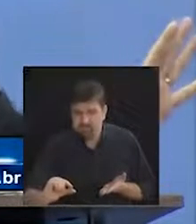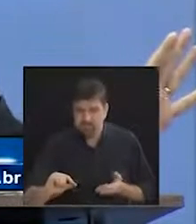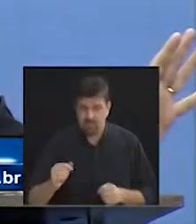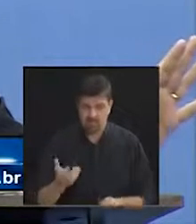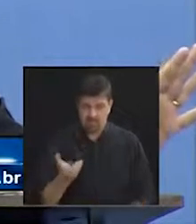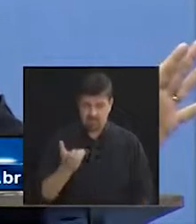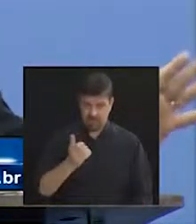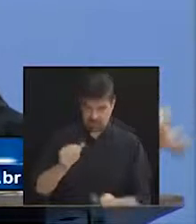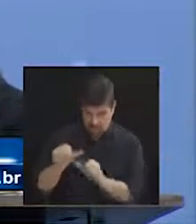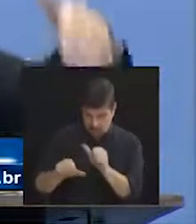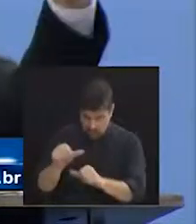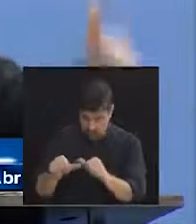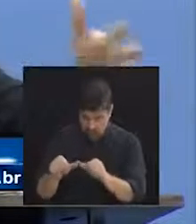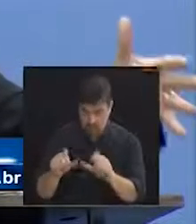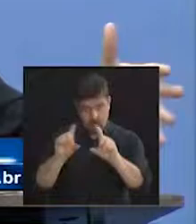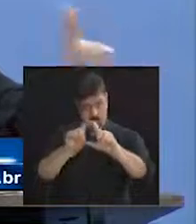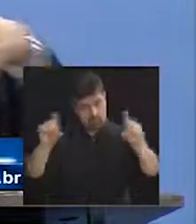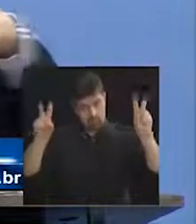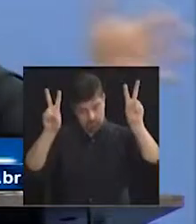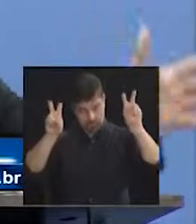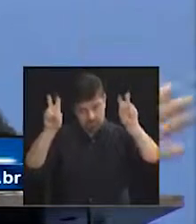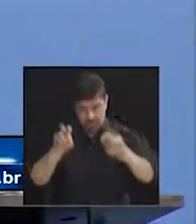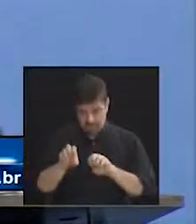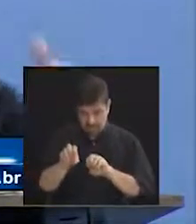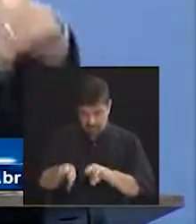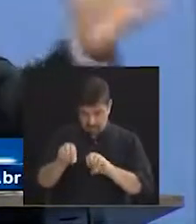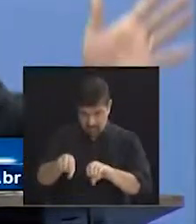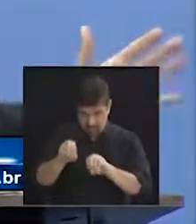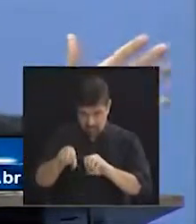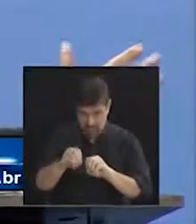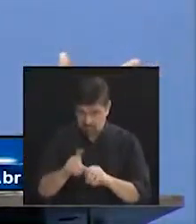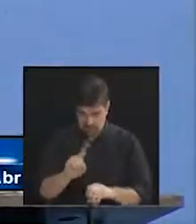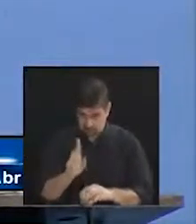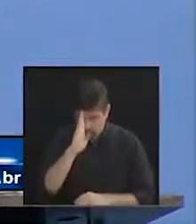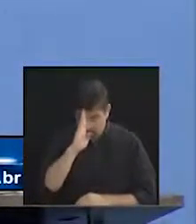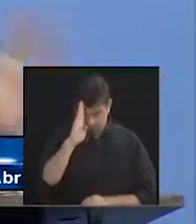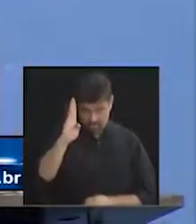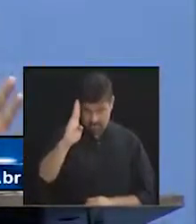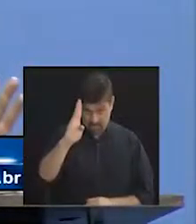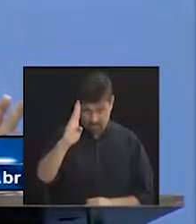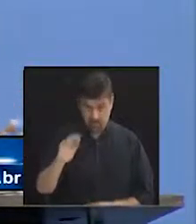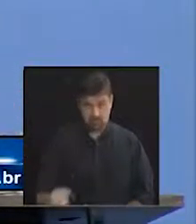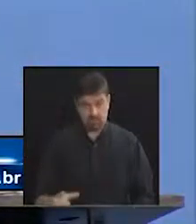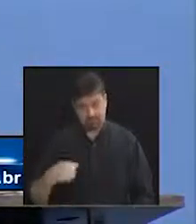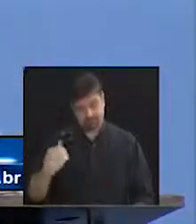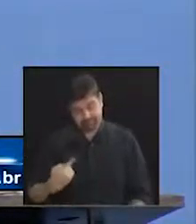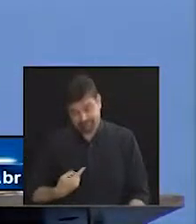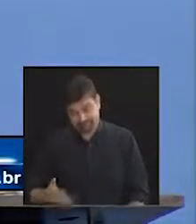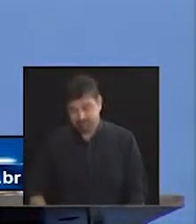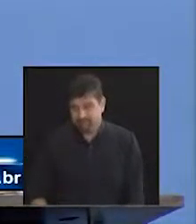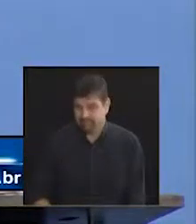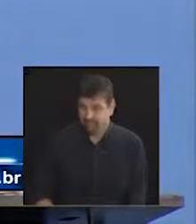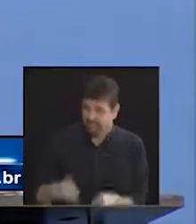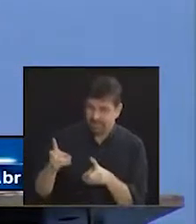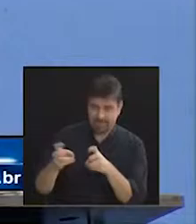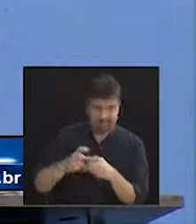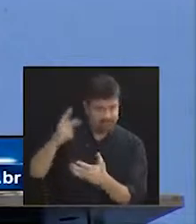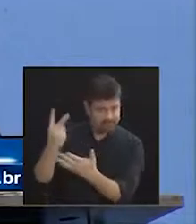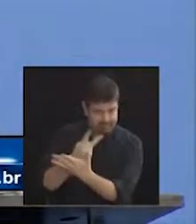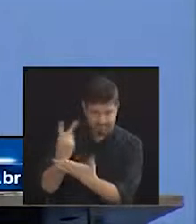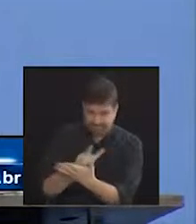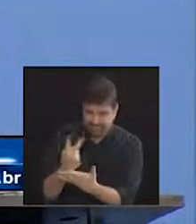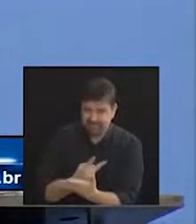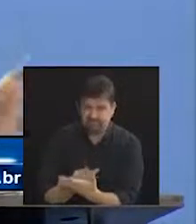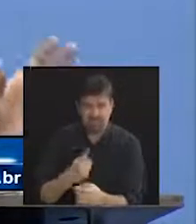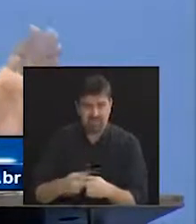cortava da educação acho que a educação deve tirar não deve ser prioridade embora eu acho uma miopia enorme politicamente